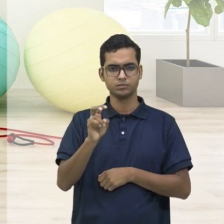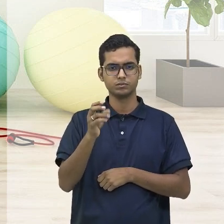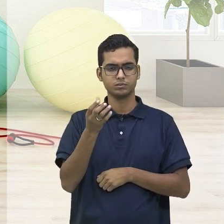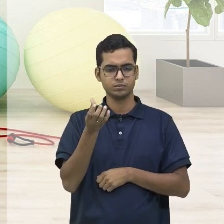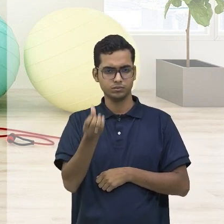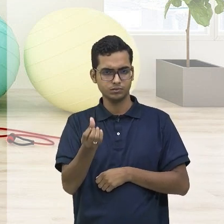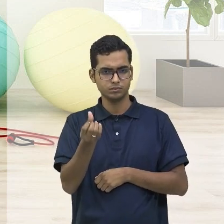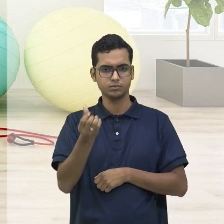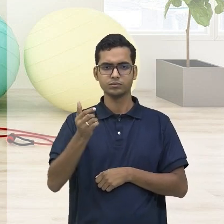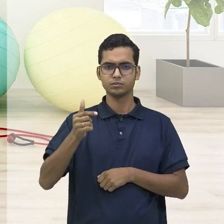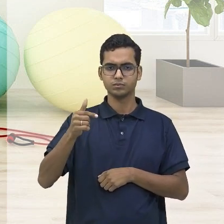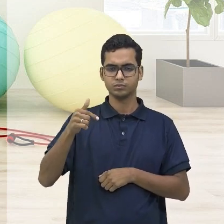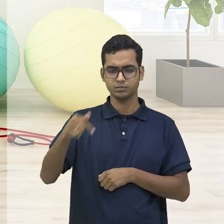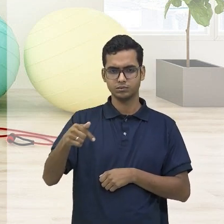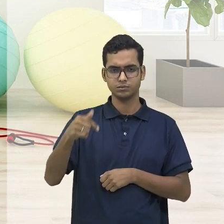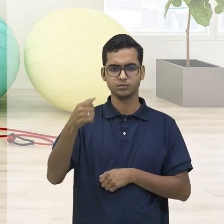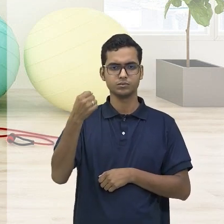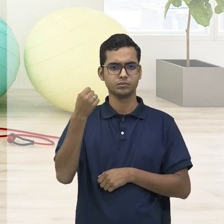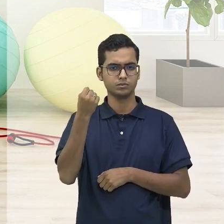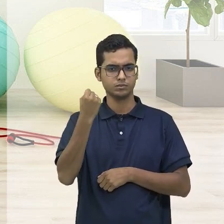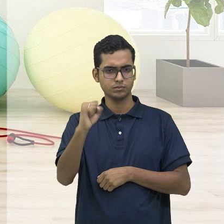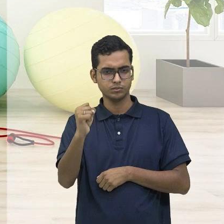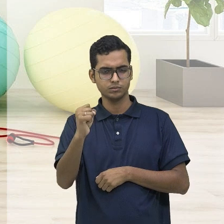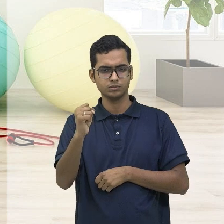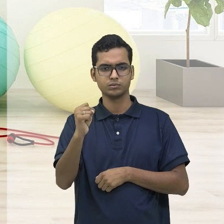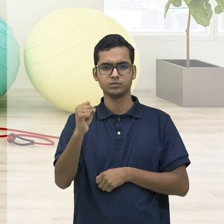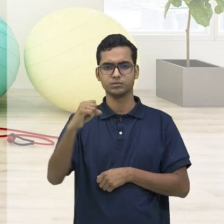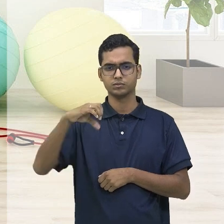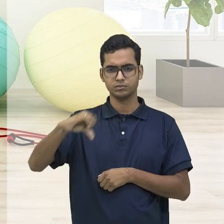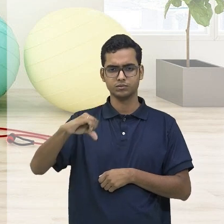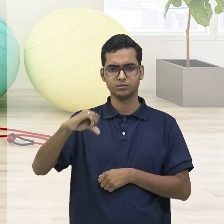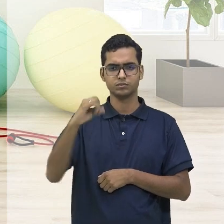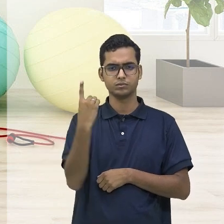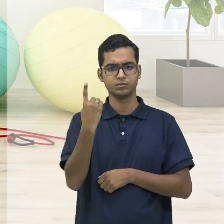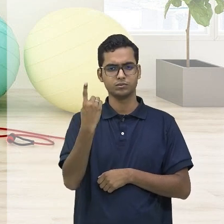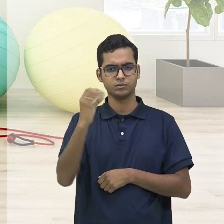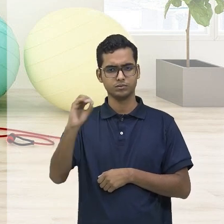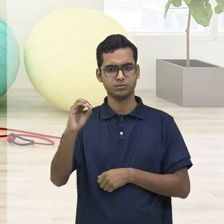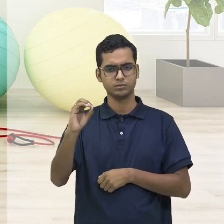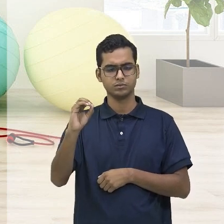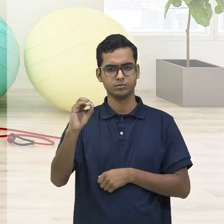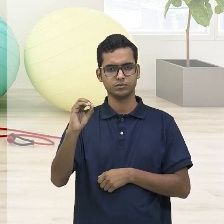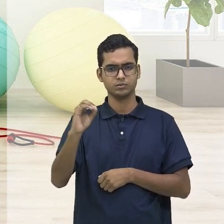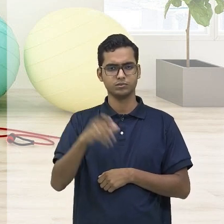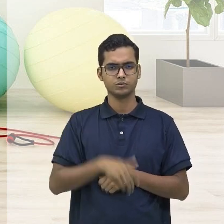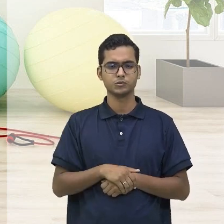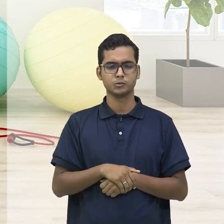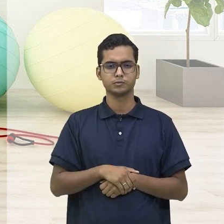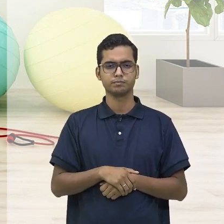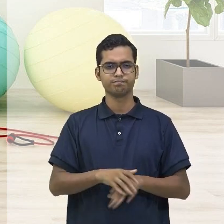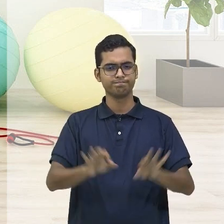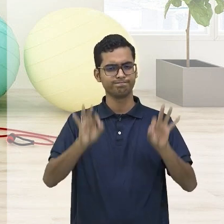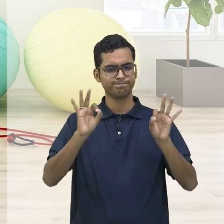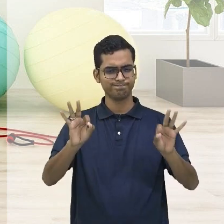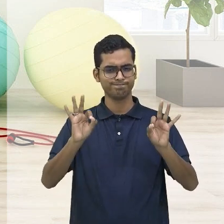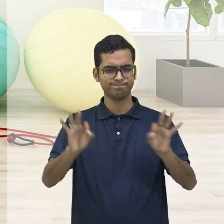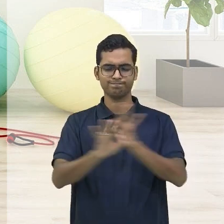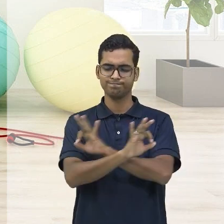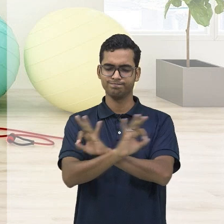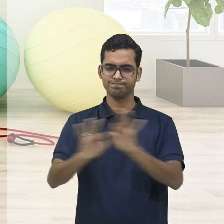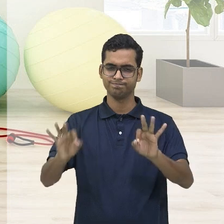5, 6, 7, 8, 9, 10. Muito